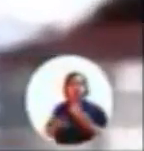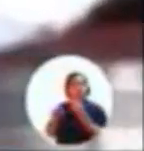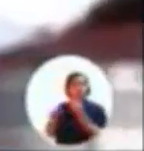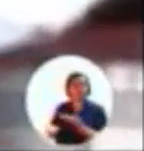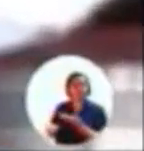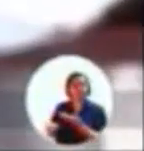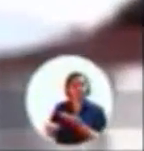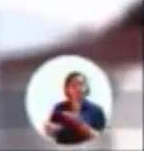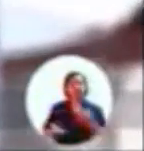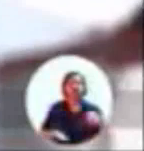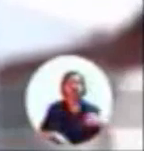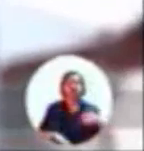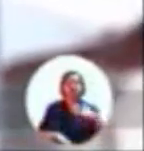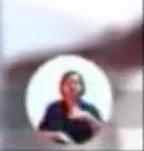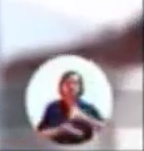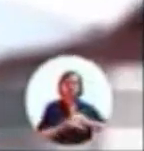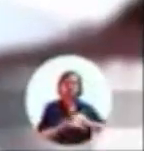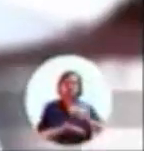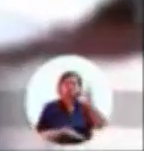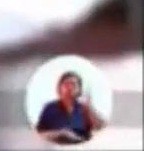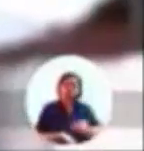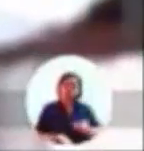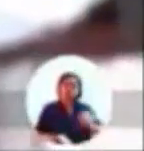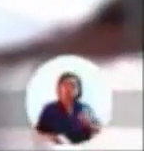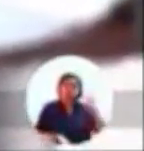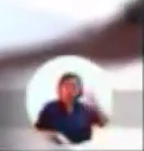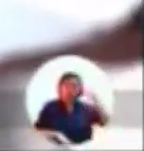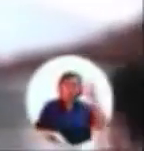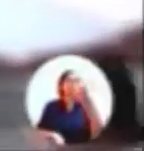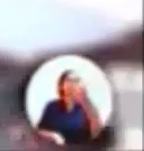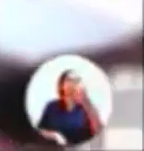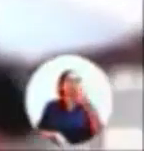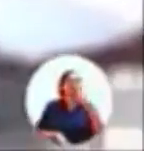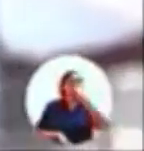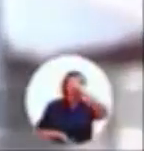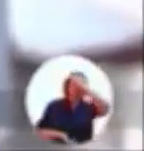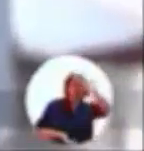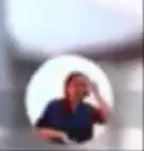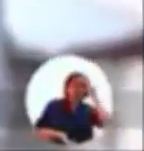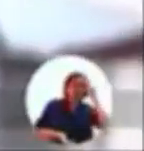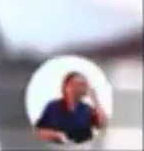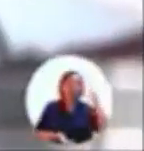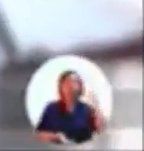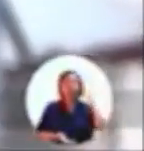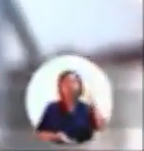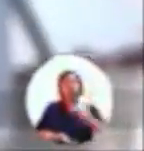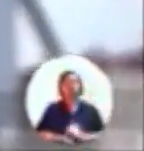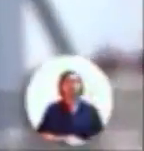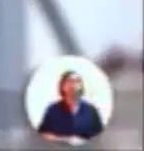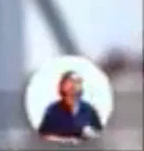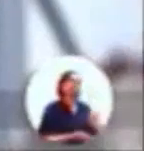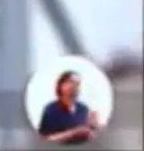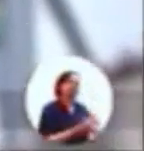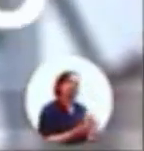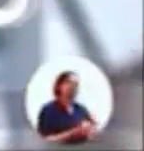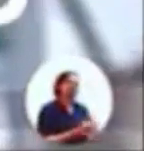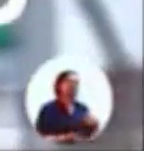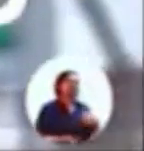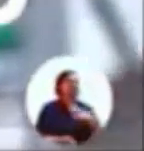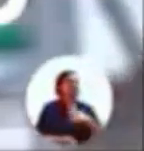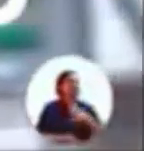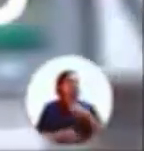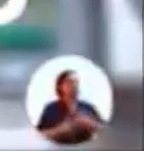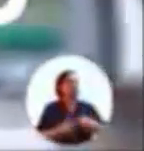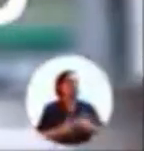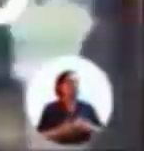transporte e ninguém banca minha campanha. Está fazendo uma campanha limpa, honesta, para combater e enfrentar a máfia do transporte